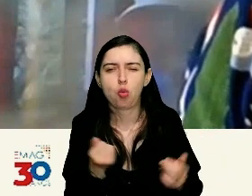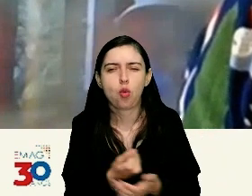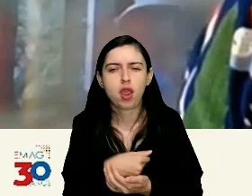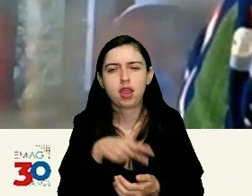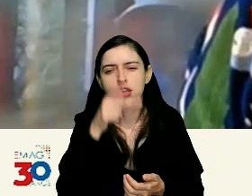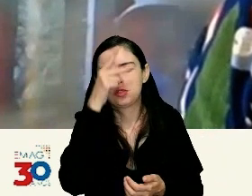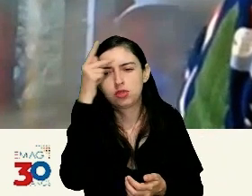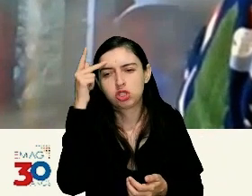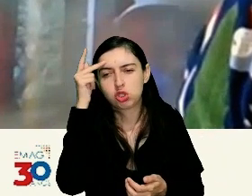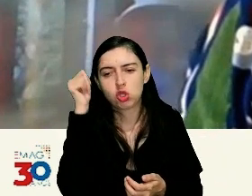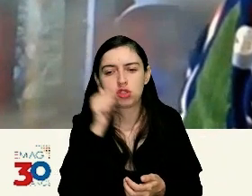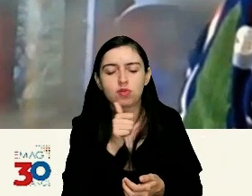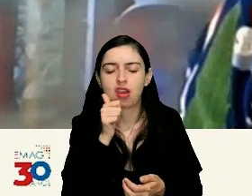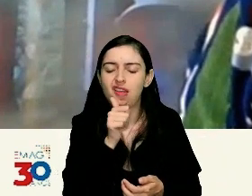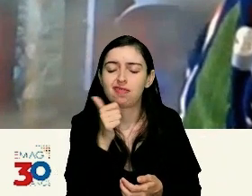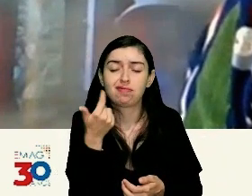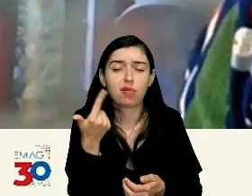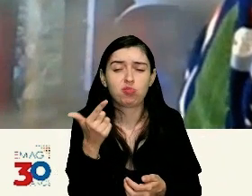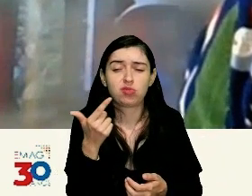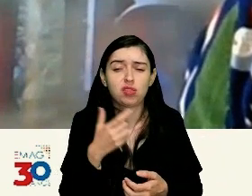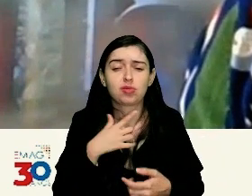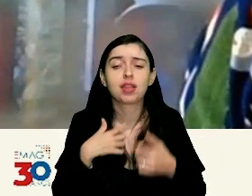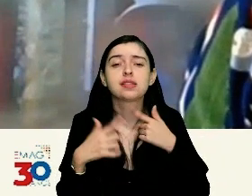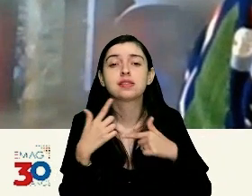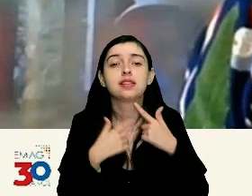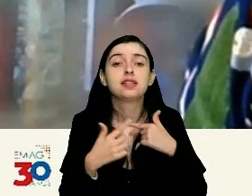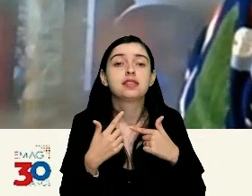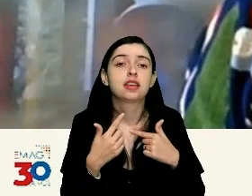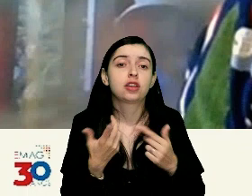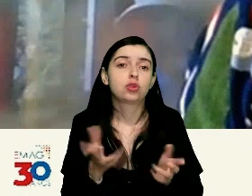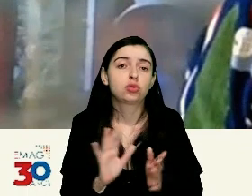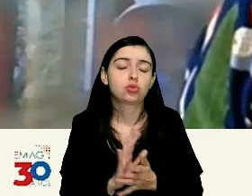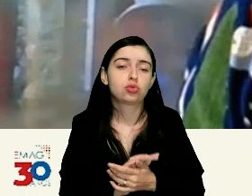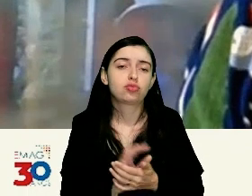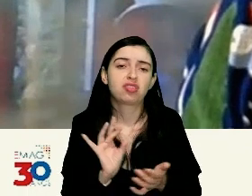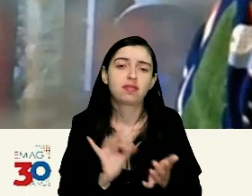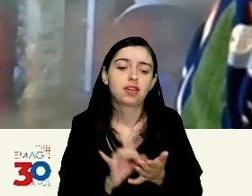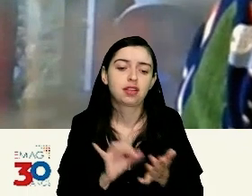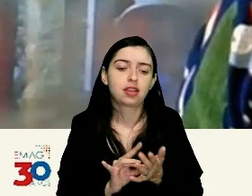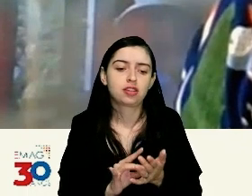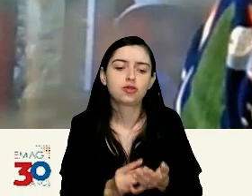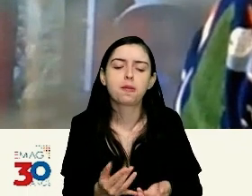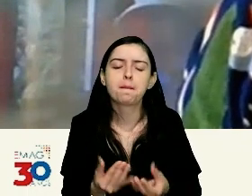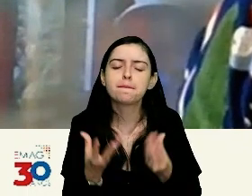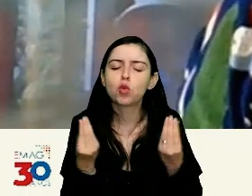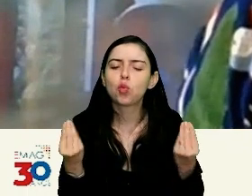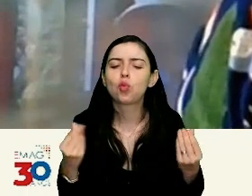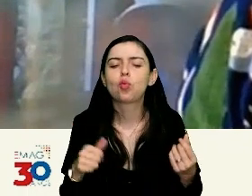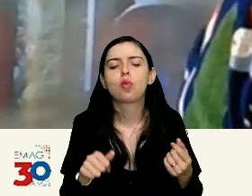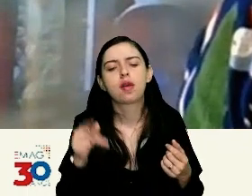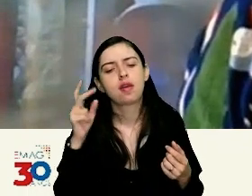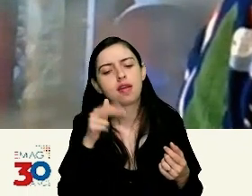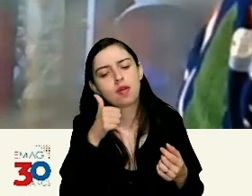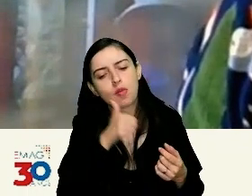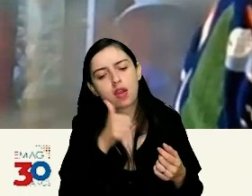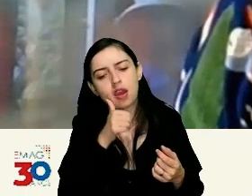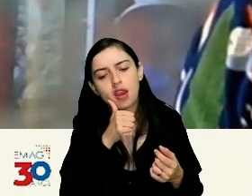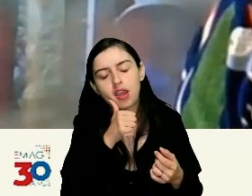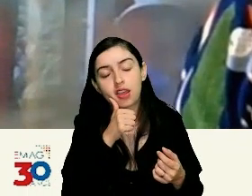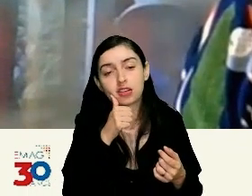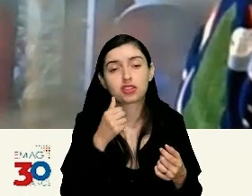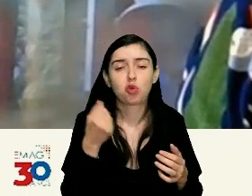têm isso, na verdade, né? Tem muitas mulheres, e isso gera culpa, isso pode gerar depressão, isso pode